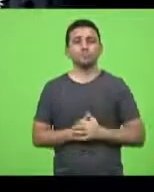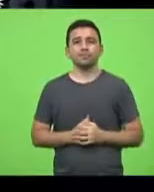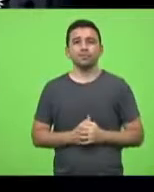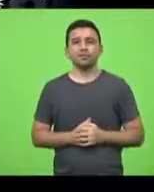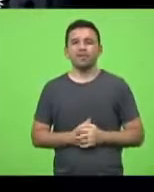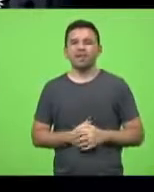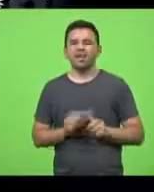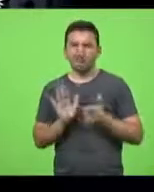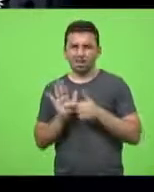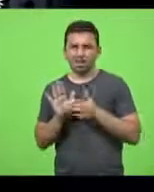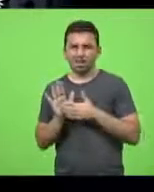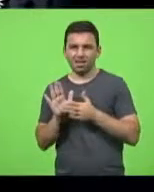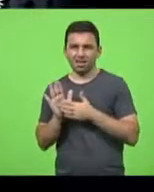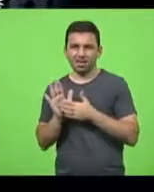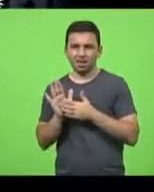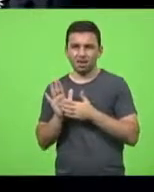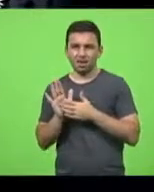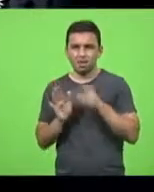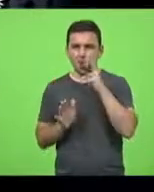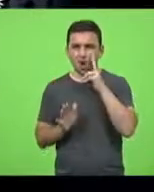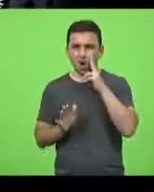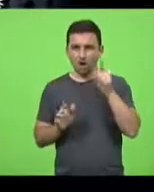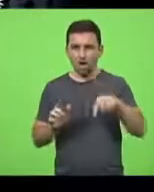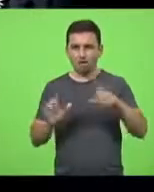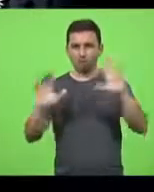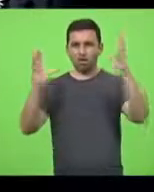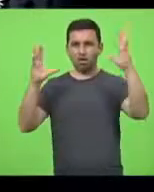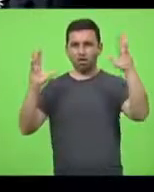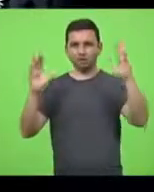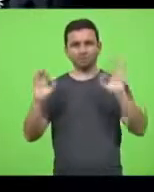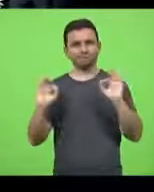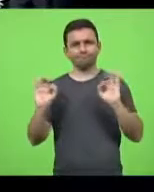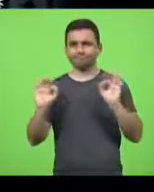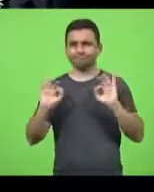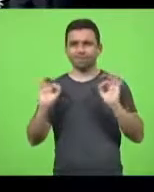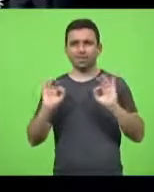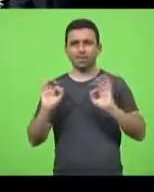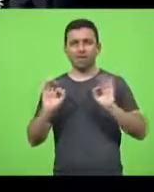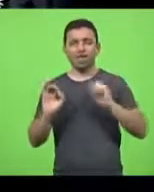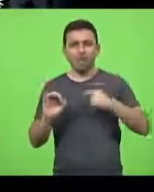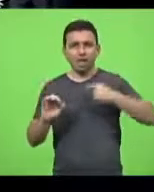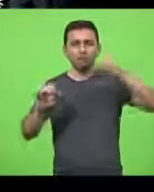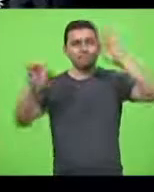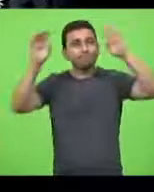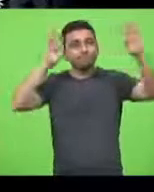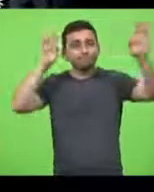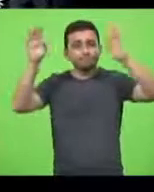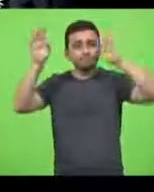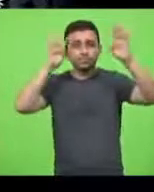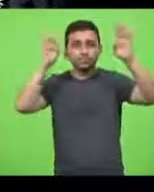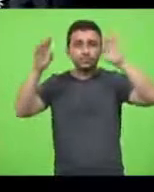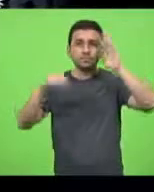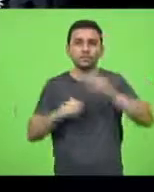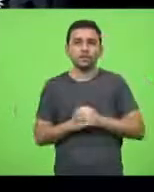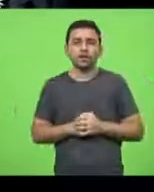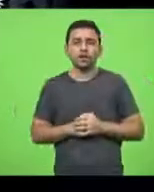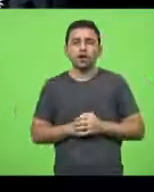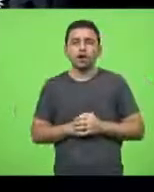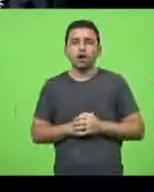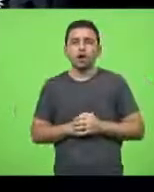aqui não é para comemorar. Esse bolo aqui é para refletir o bolo que foi